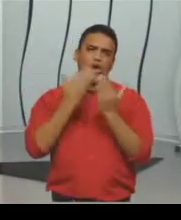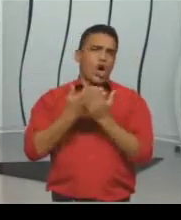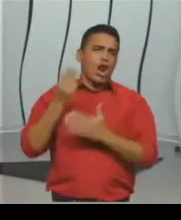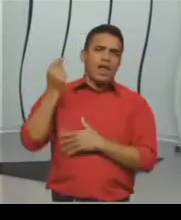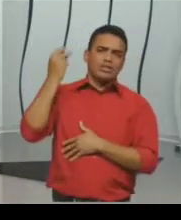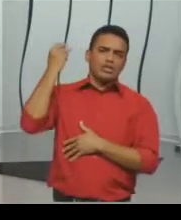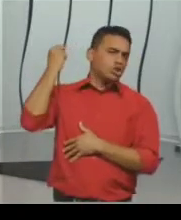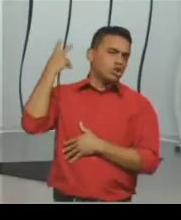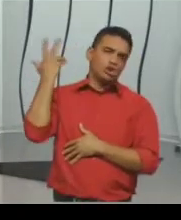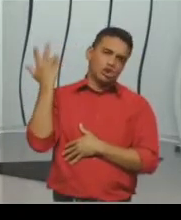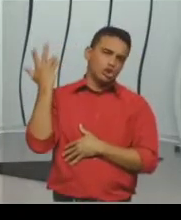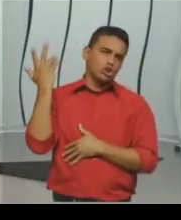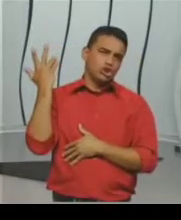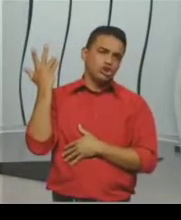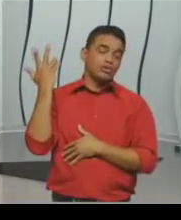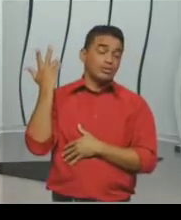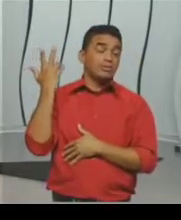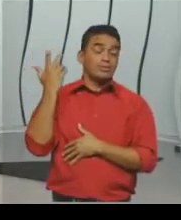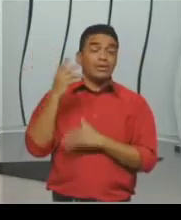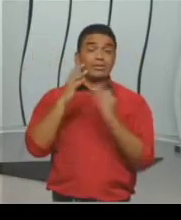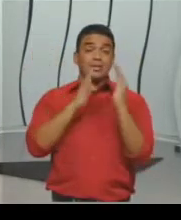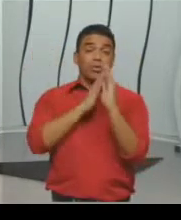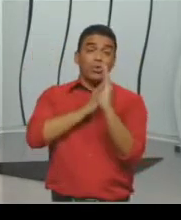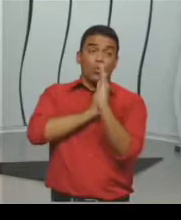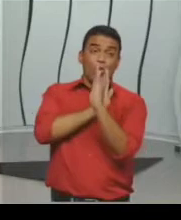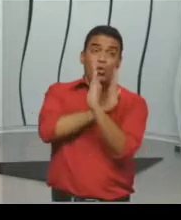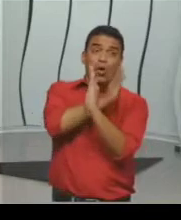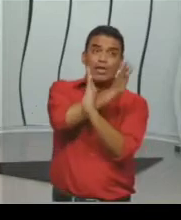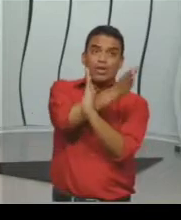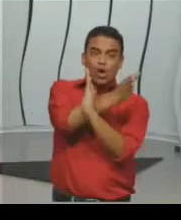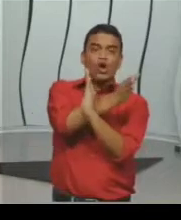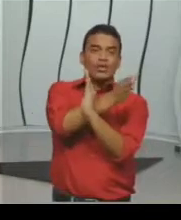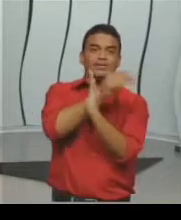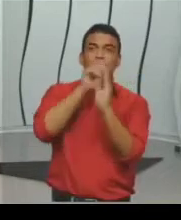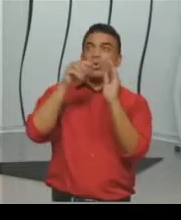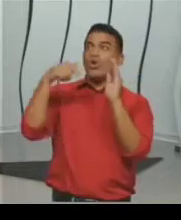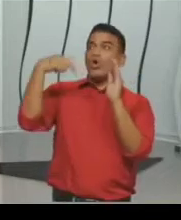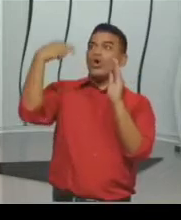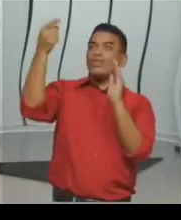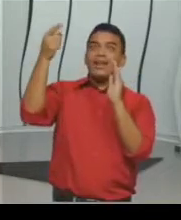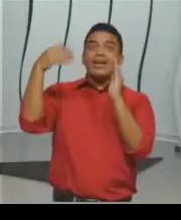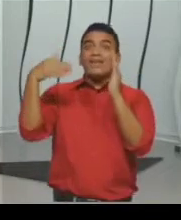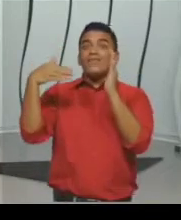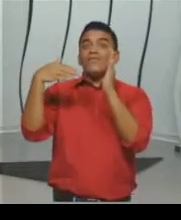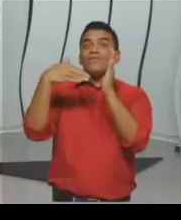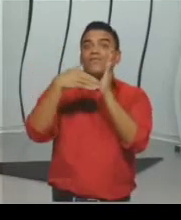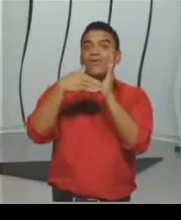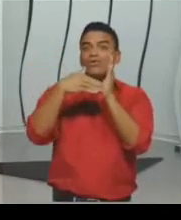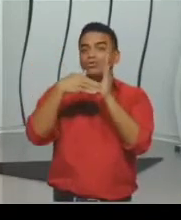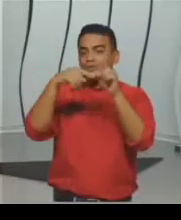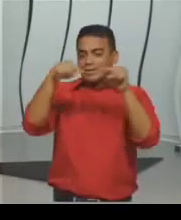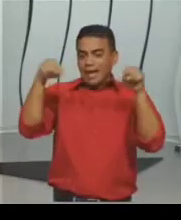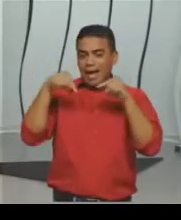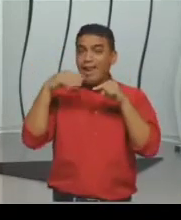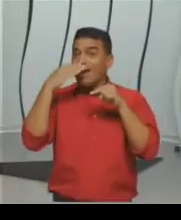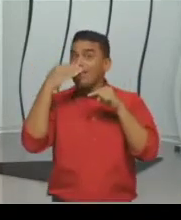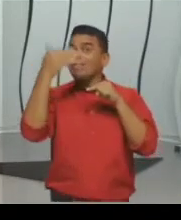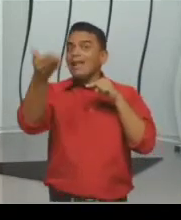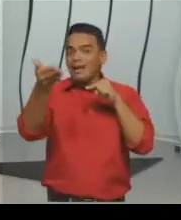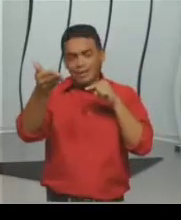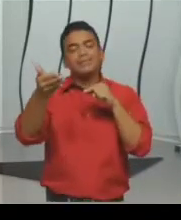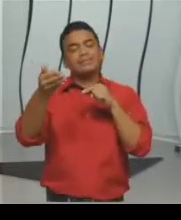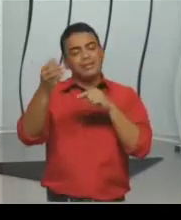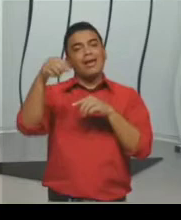aquelas daquele corredor, elas não acendem, mas a outra que está no outro canto da sala continua acendendo. Então você tem ali parte ligada em